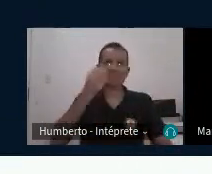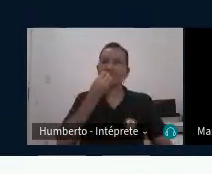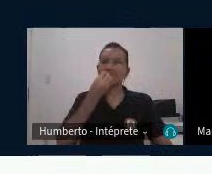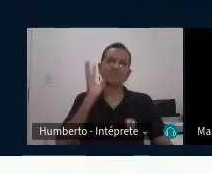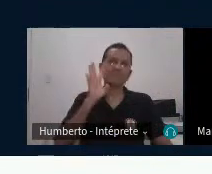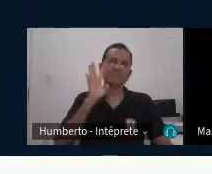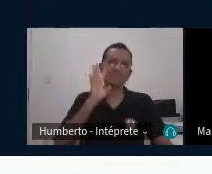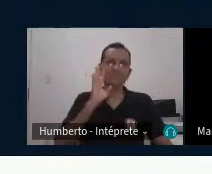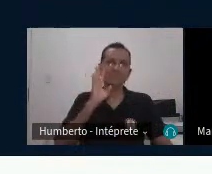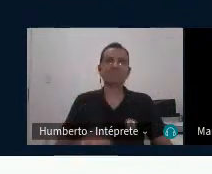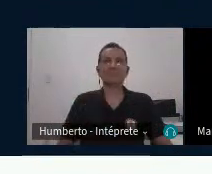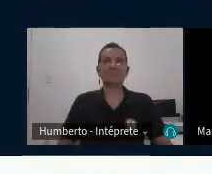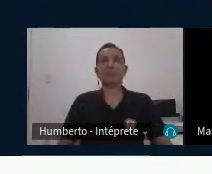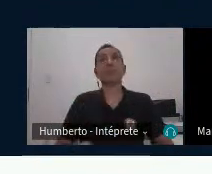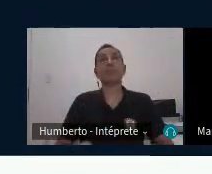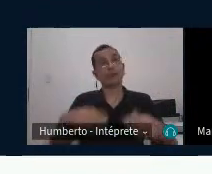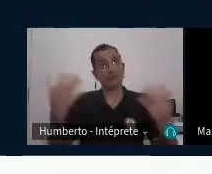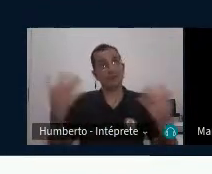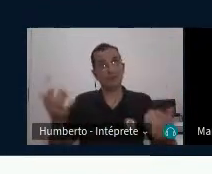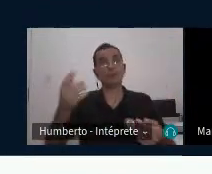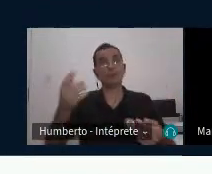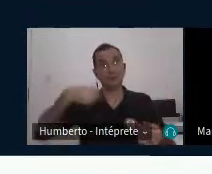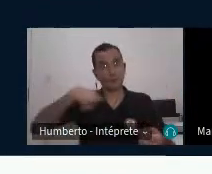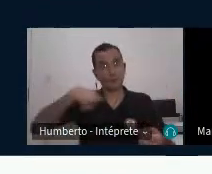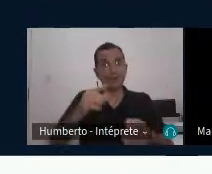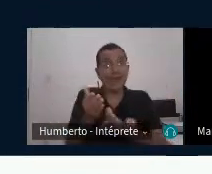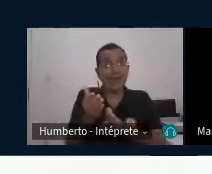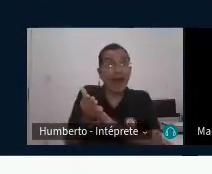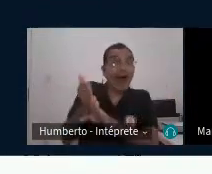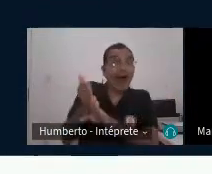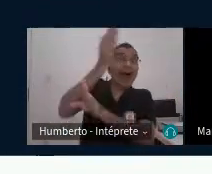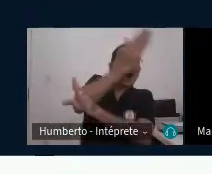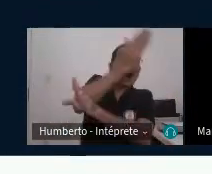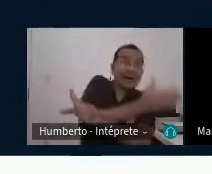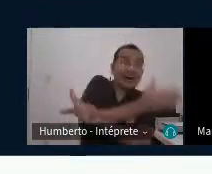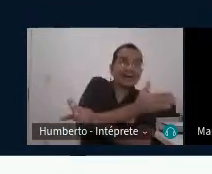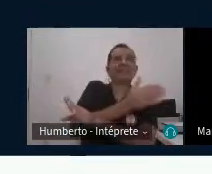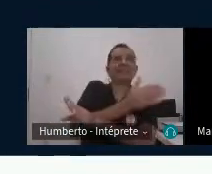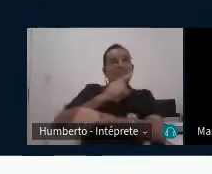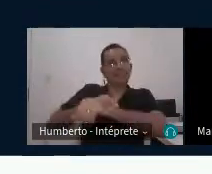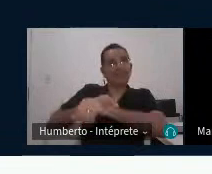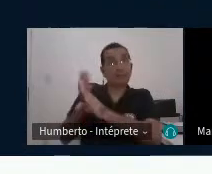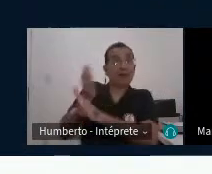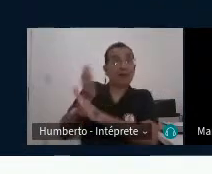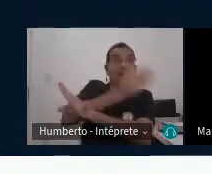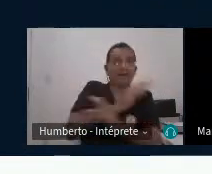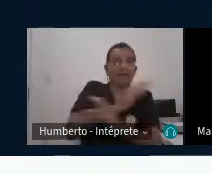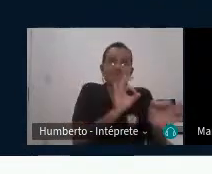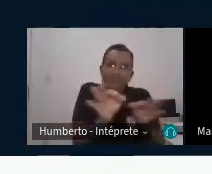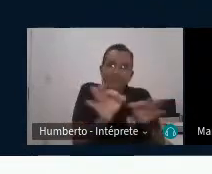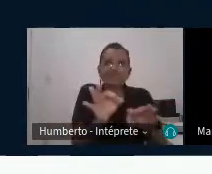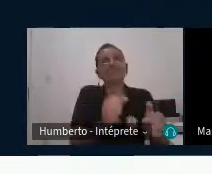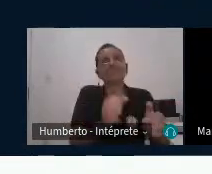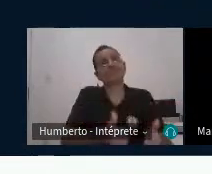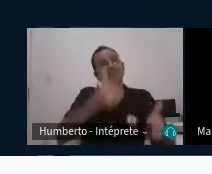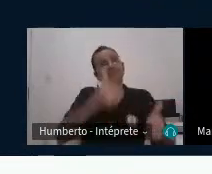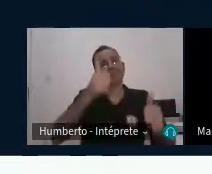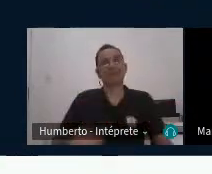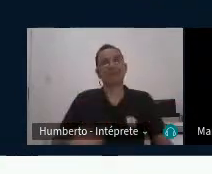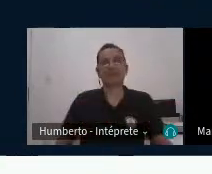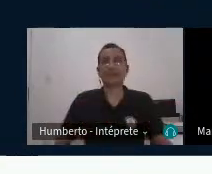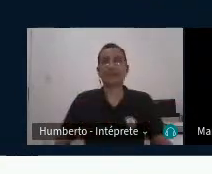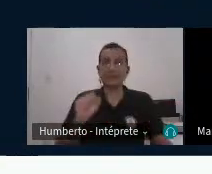começar antes, ver o que aconteceu. Então, para quem quer participar, né? É uma experiência muito interessante e muito